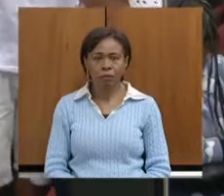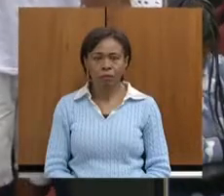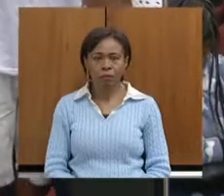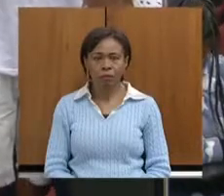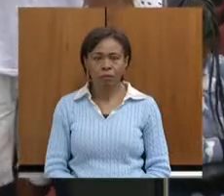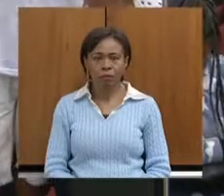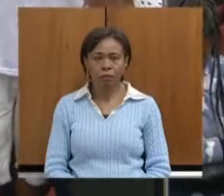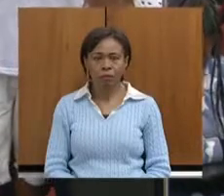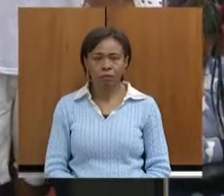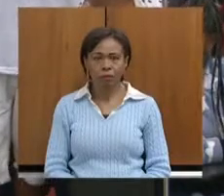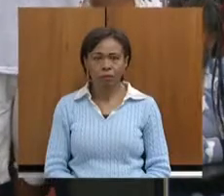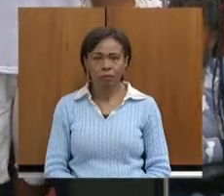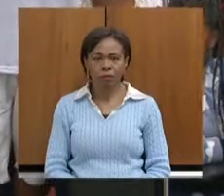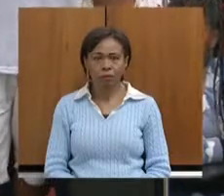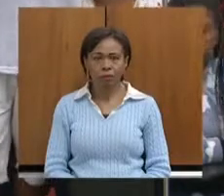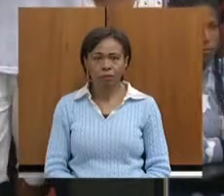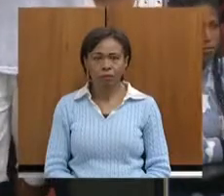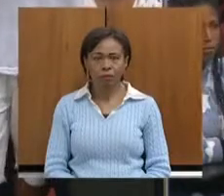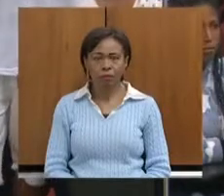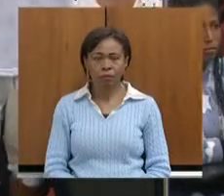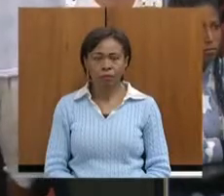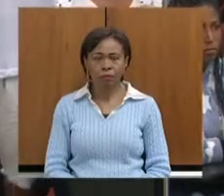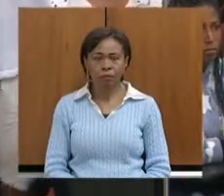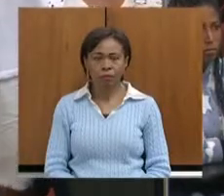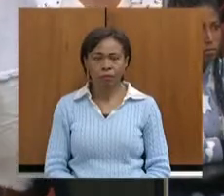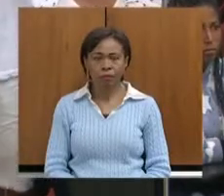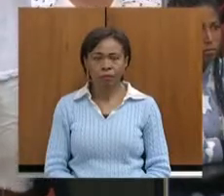o resultado ó